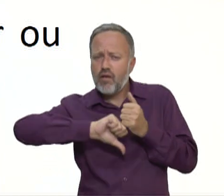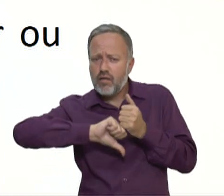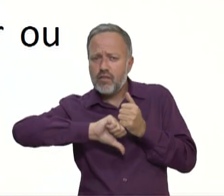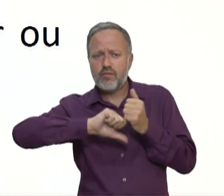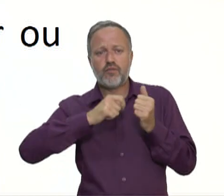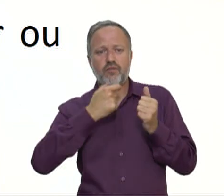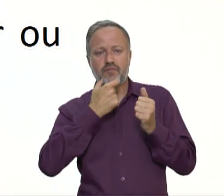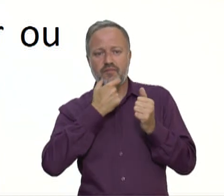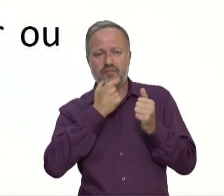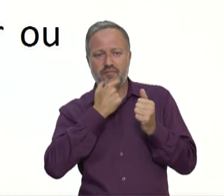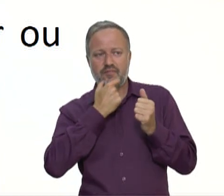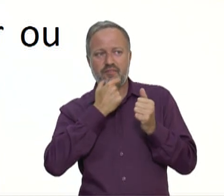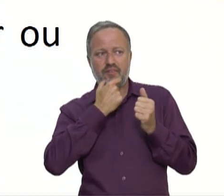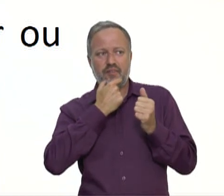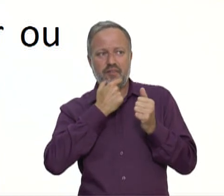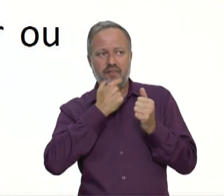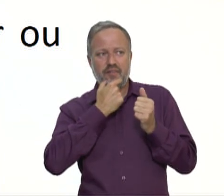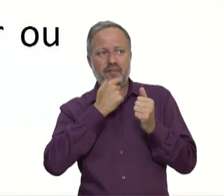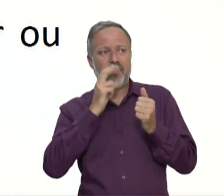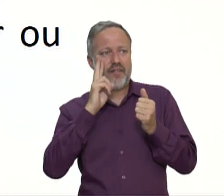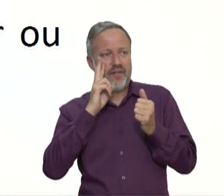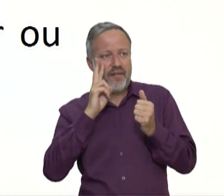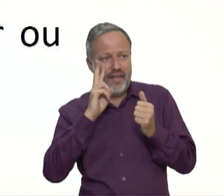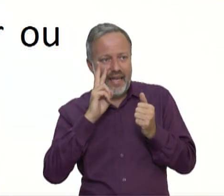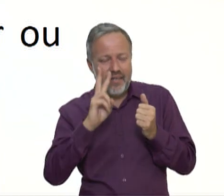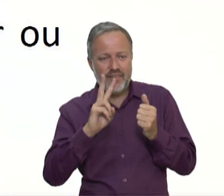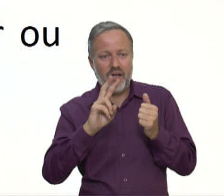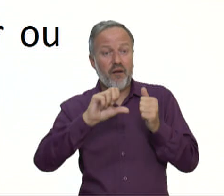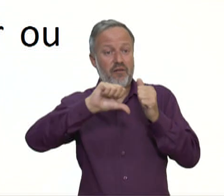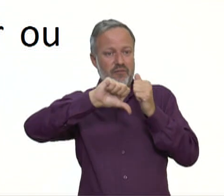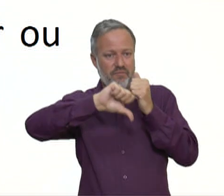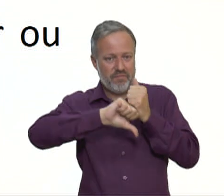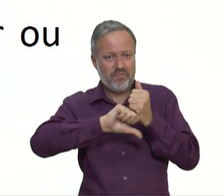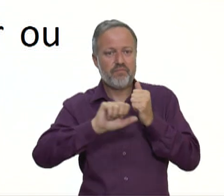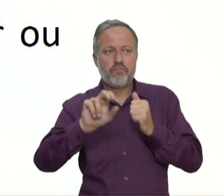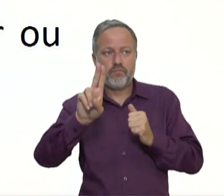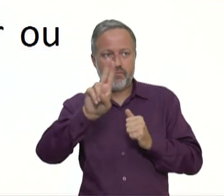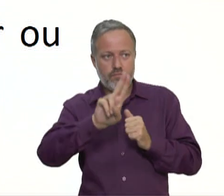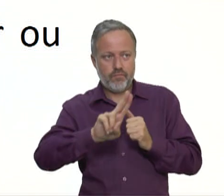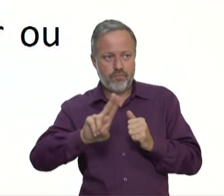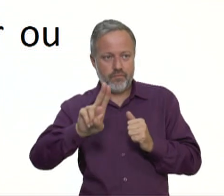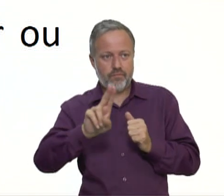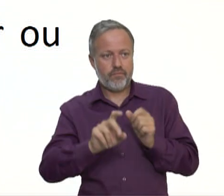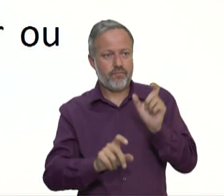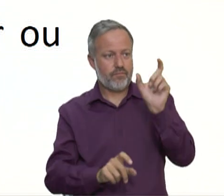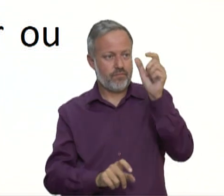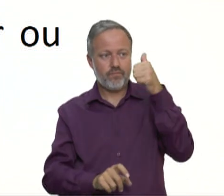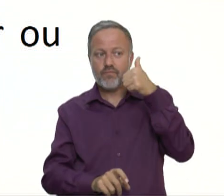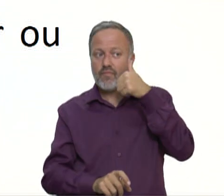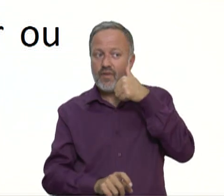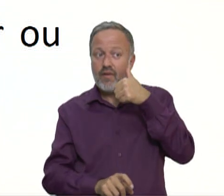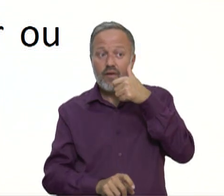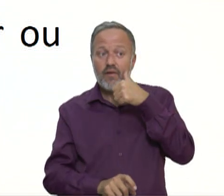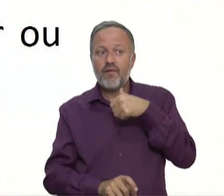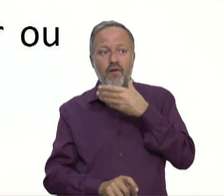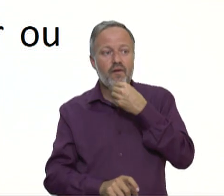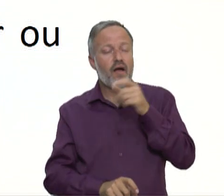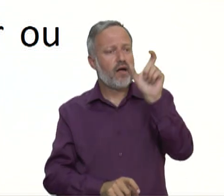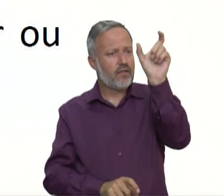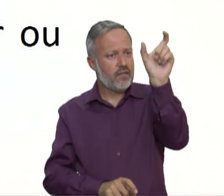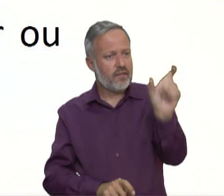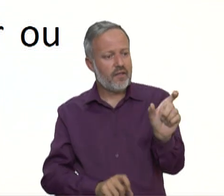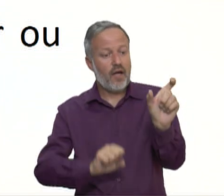sentenças negativas em Past Perfect, usa-se o sujeito mais